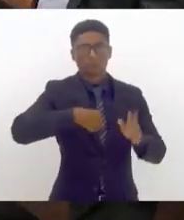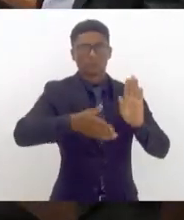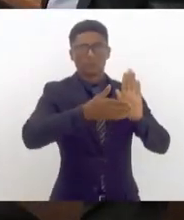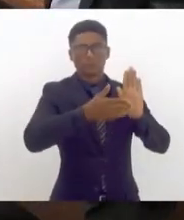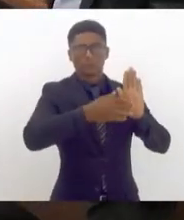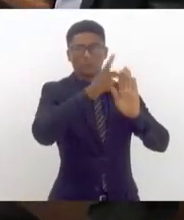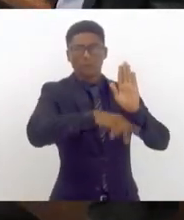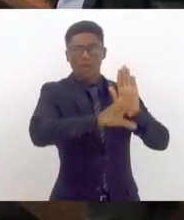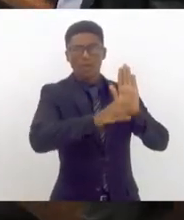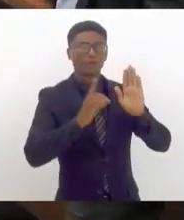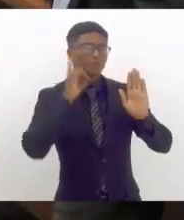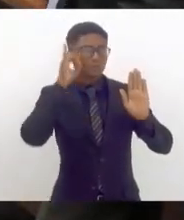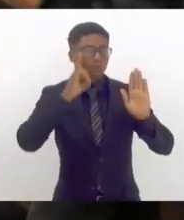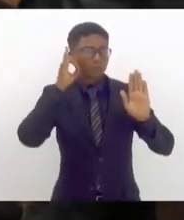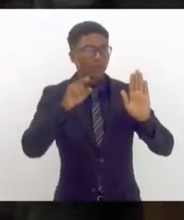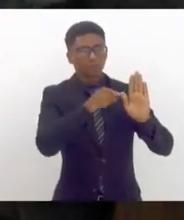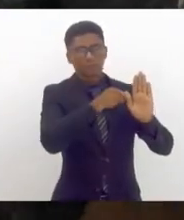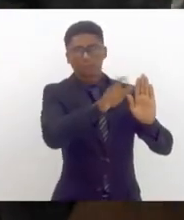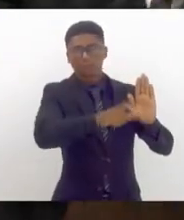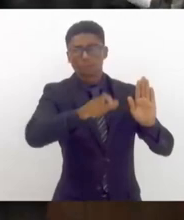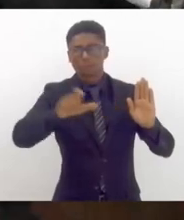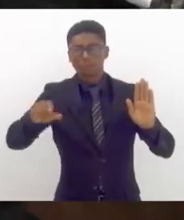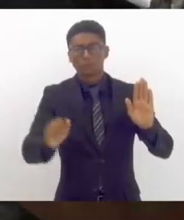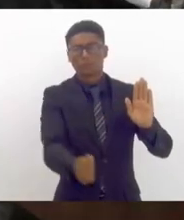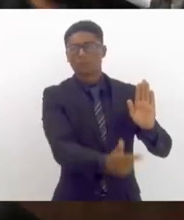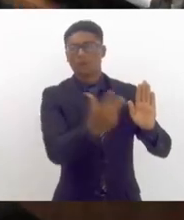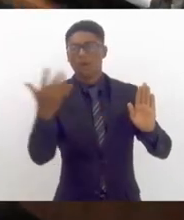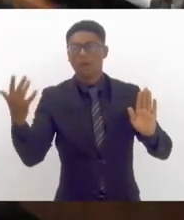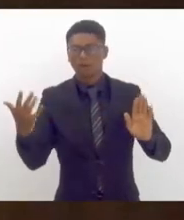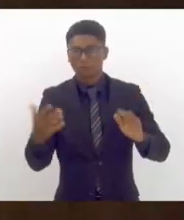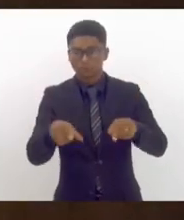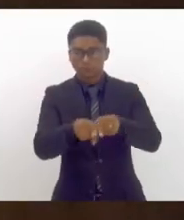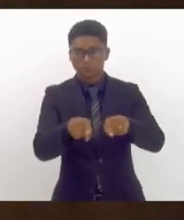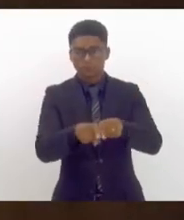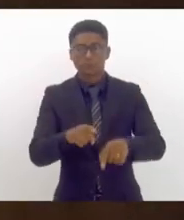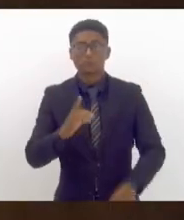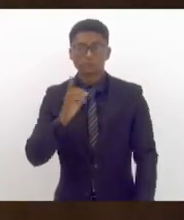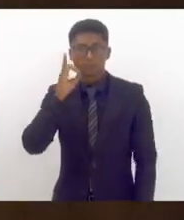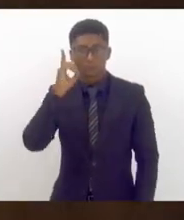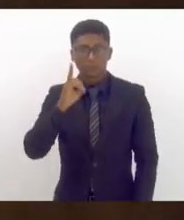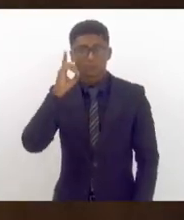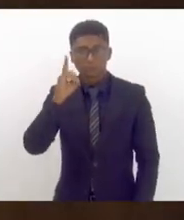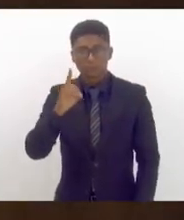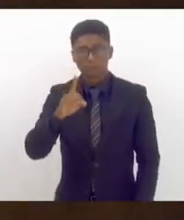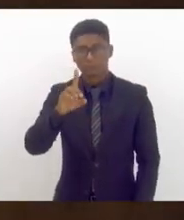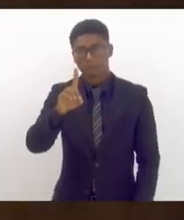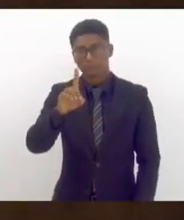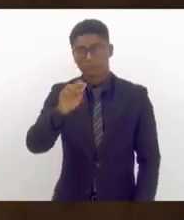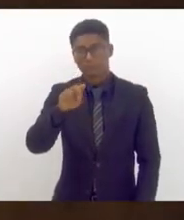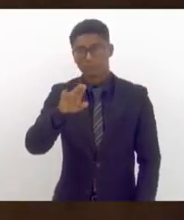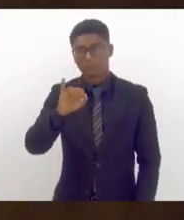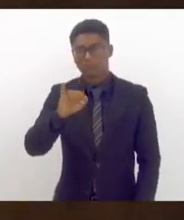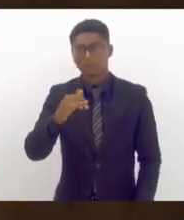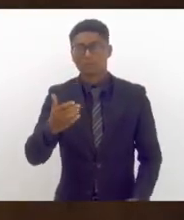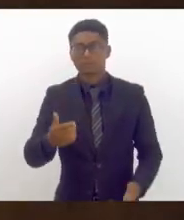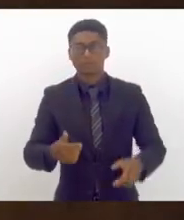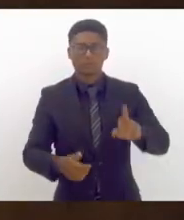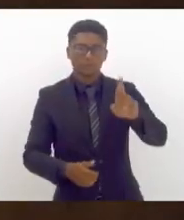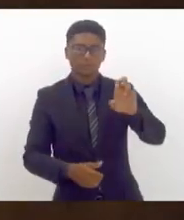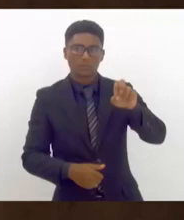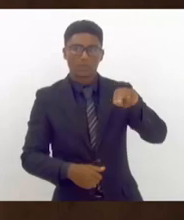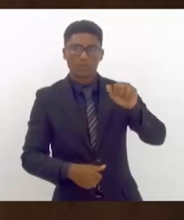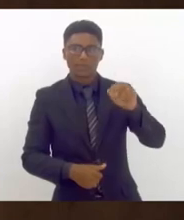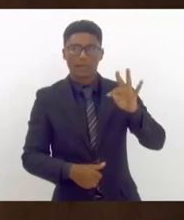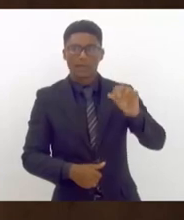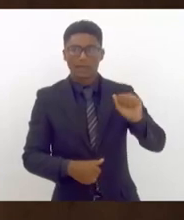de vários deputados, inclusive, se eu não me engano, a deputada Dani Monteiro, a deputada Renata